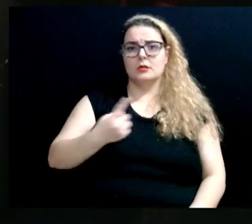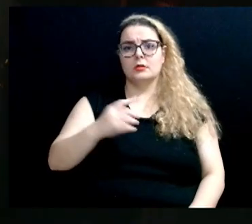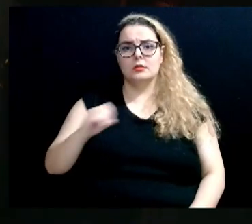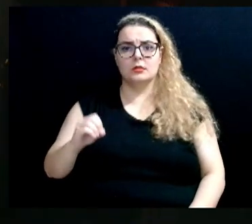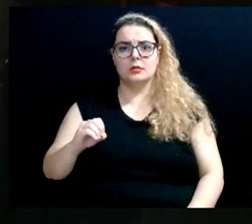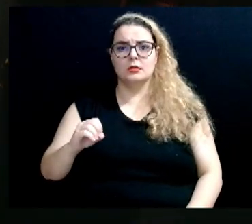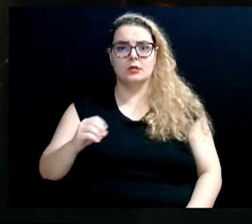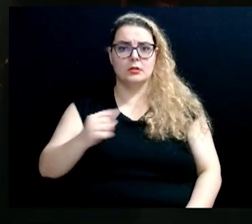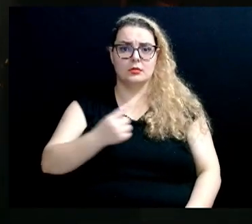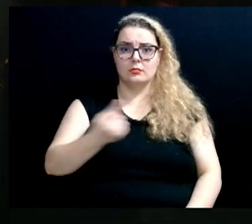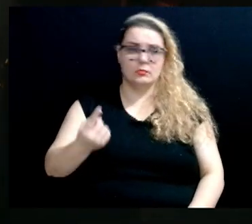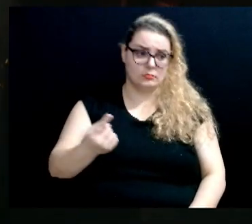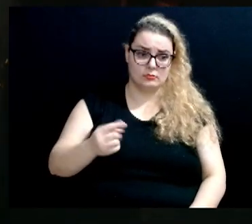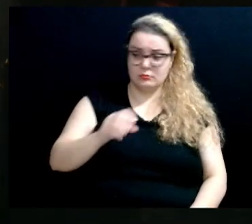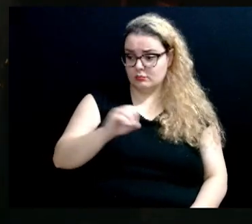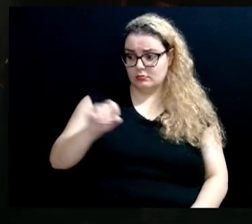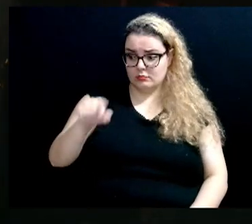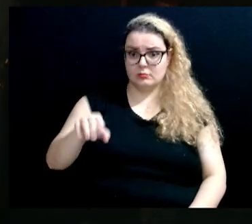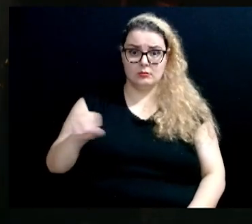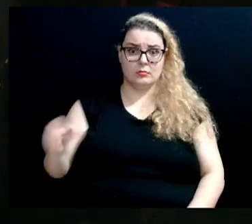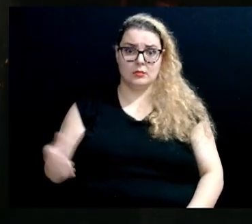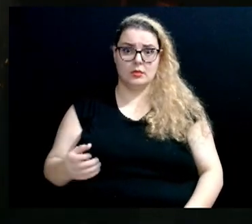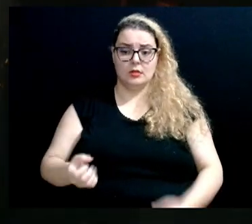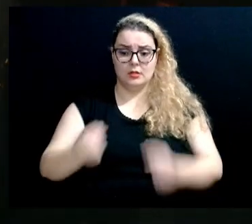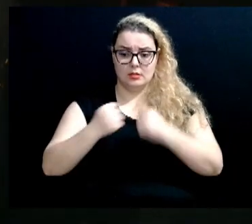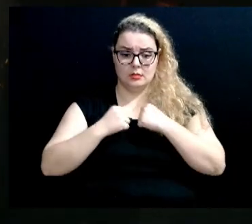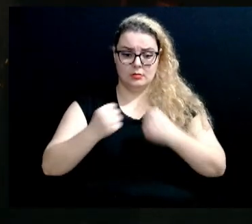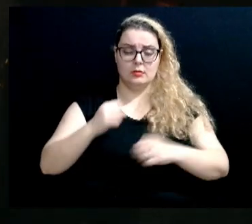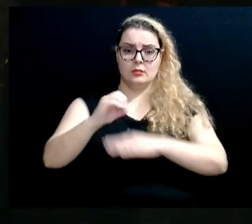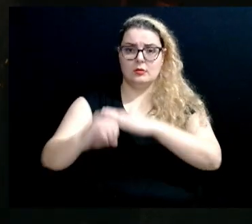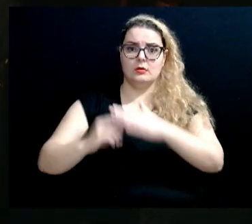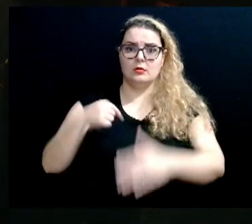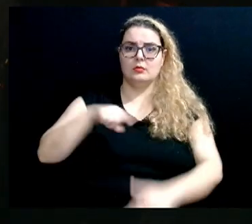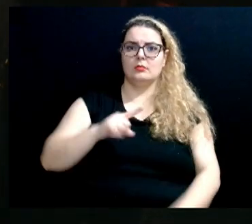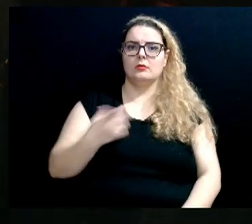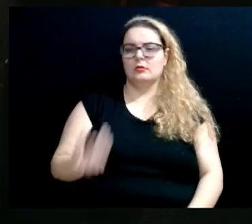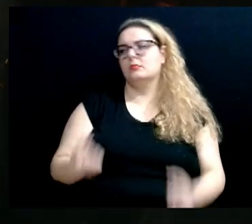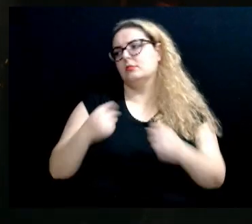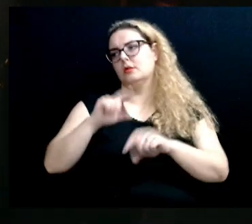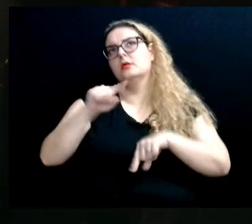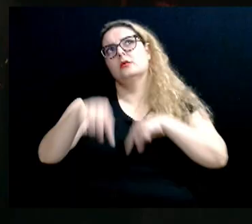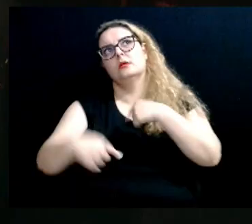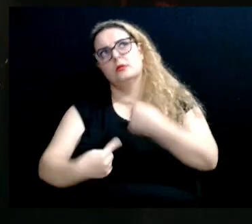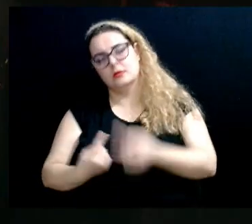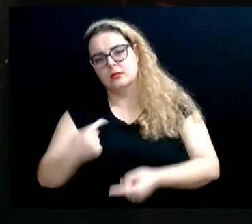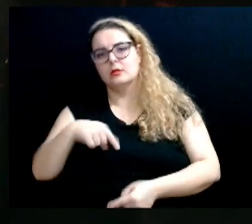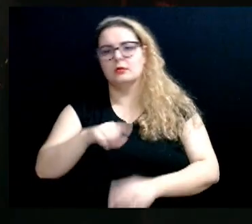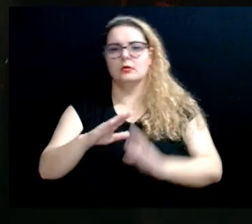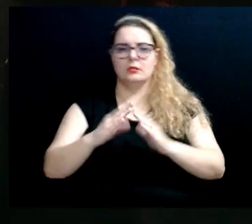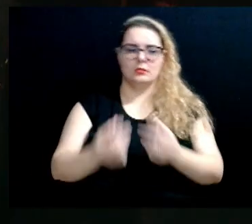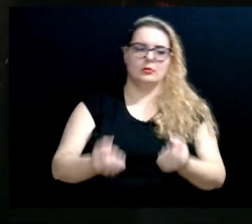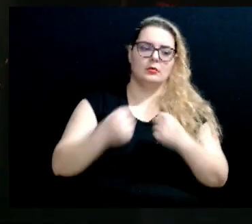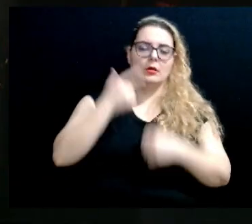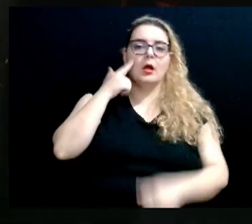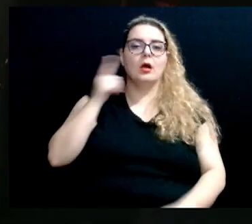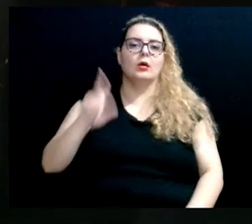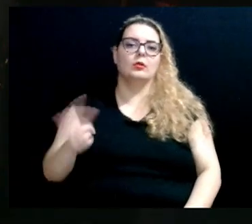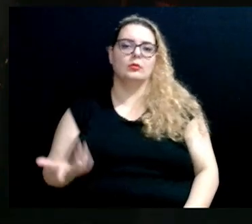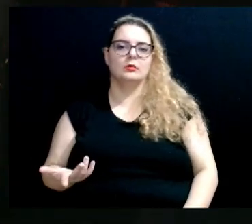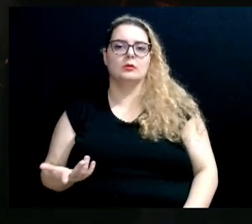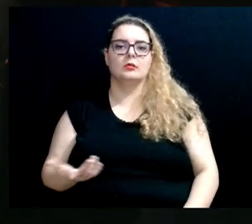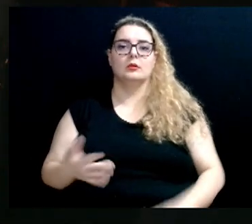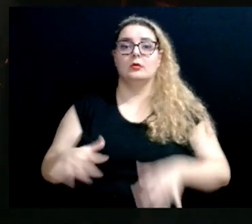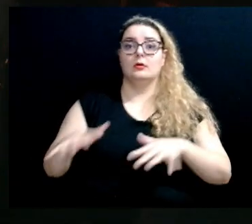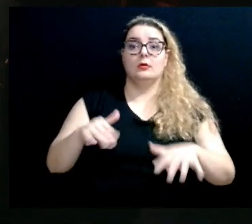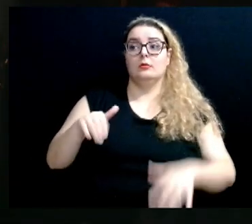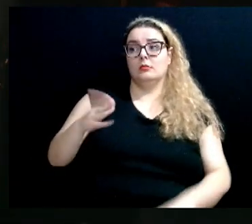academia 24 horas, então eu vou para academia. Consequentemente, você vai para a academia, claro que você vai ficar mais agitado e você não